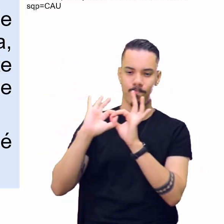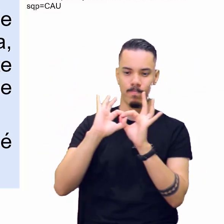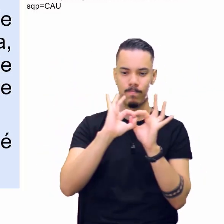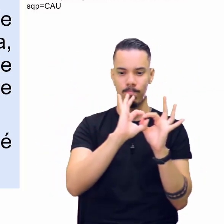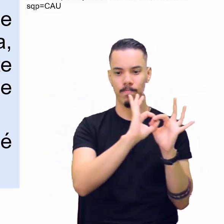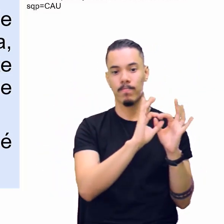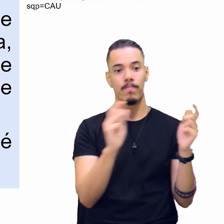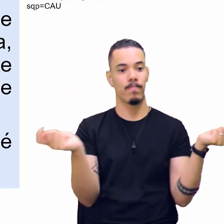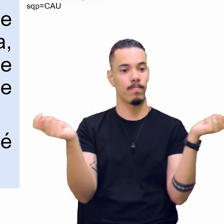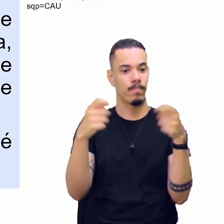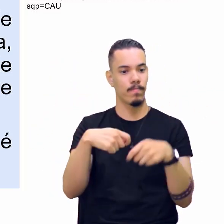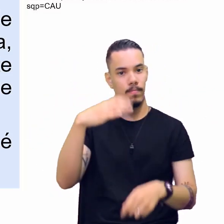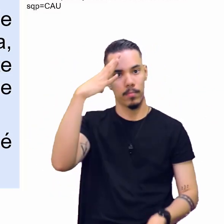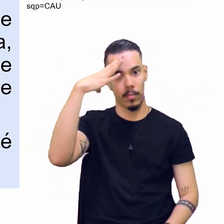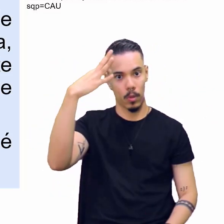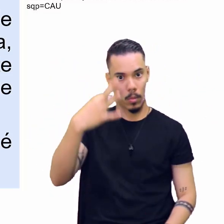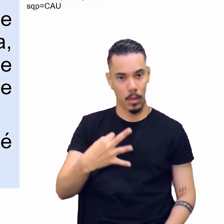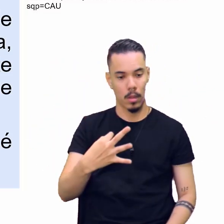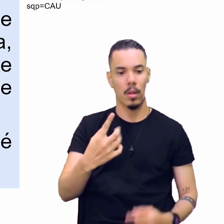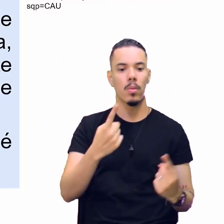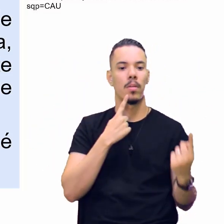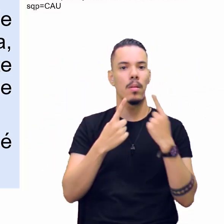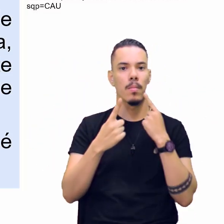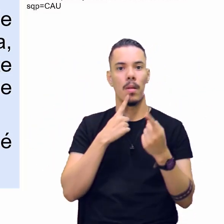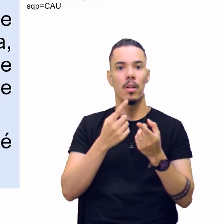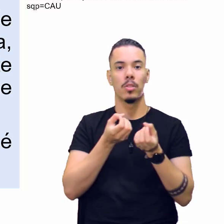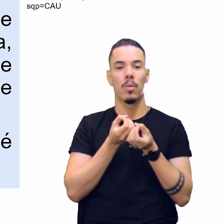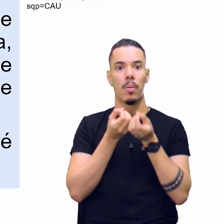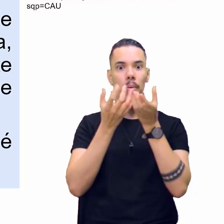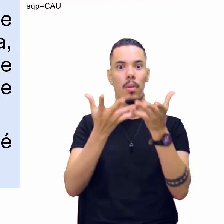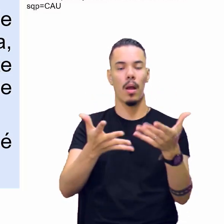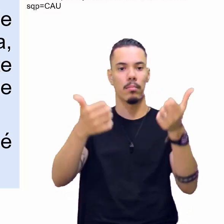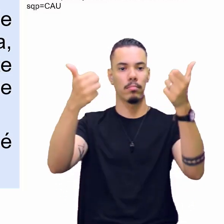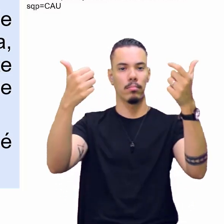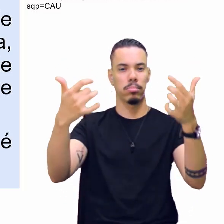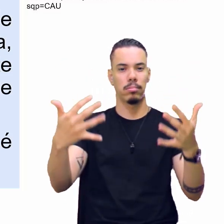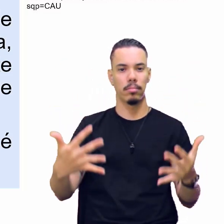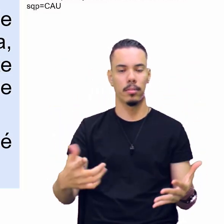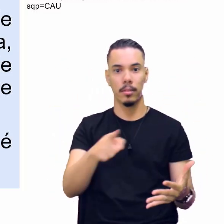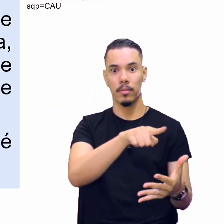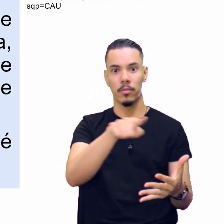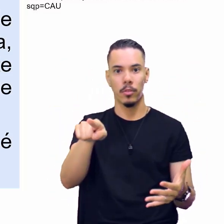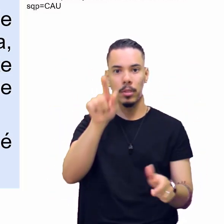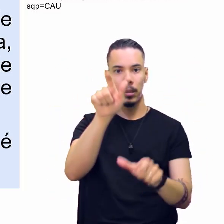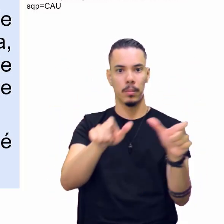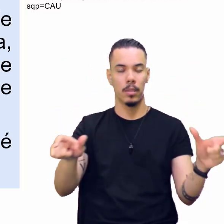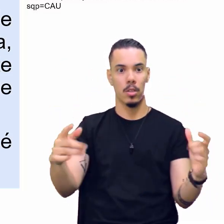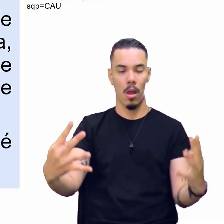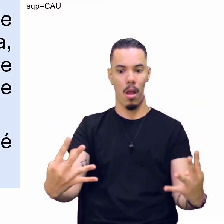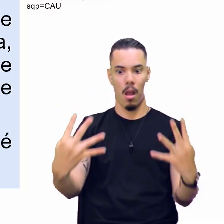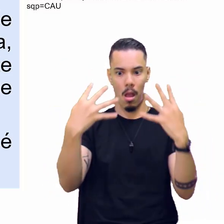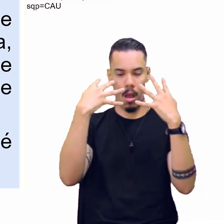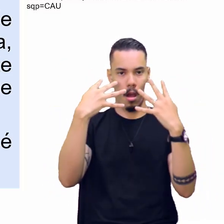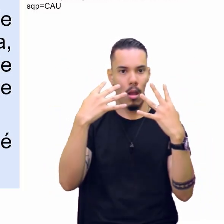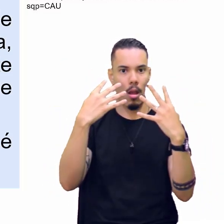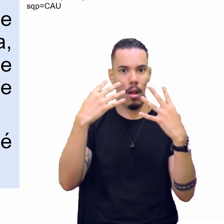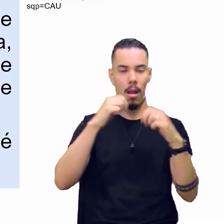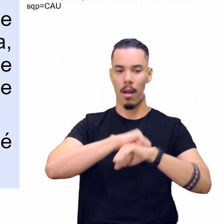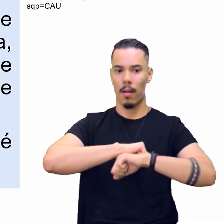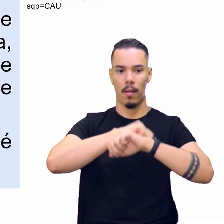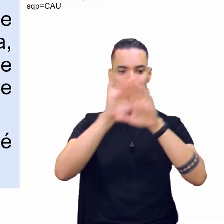compreender o debate como procedimento comunicativo que exige a argumentação